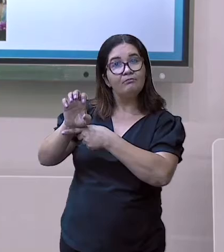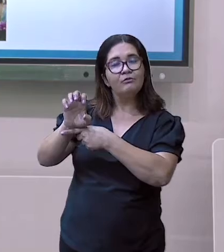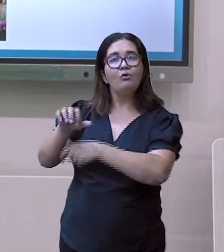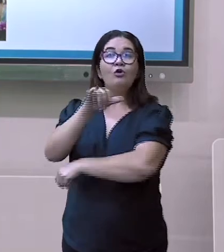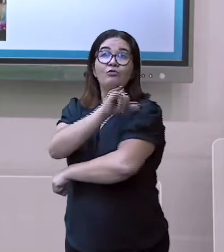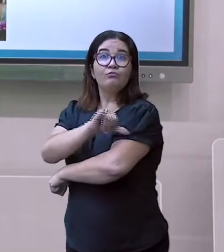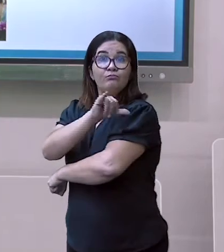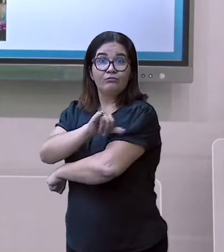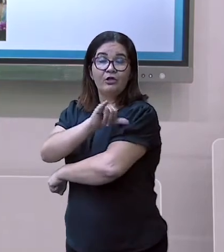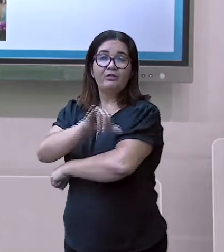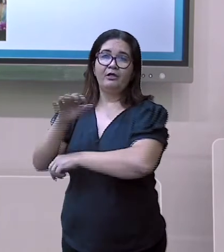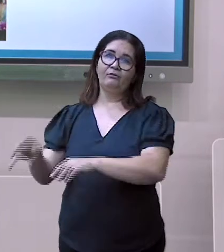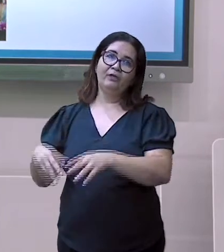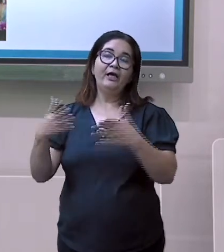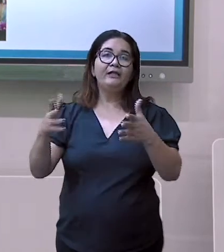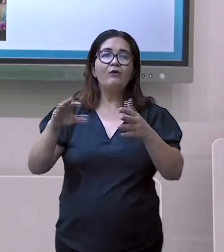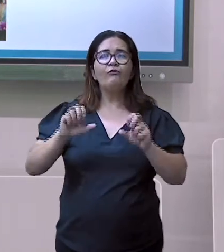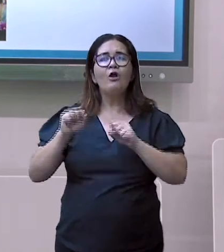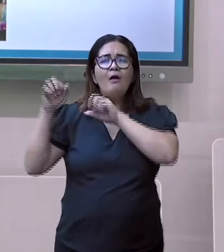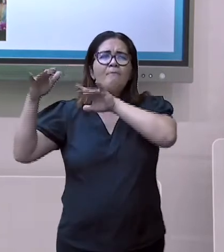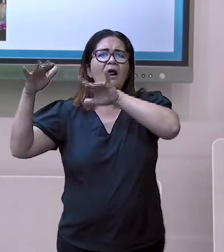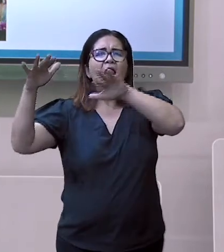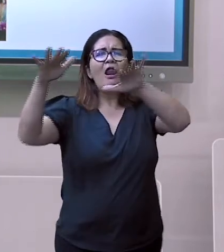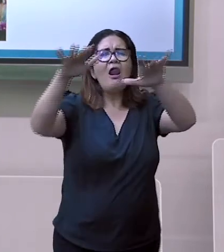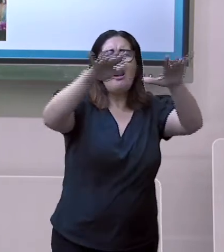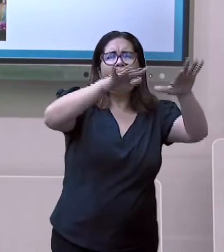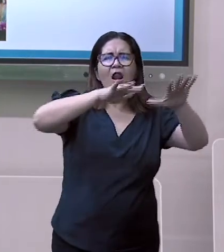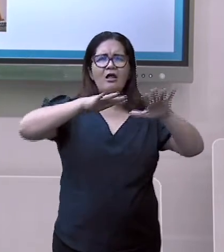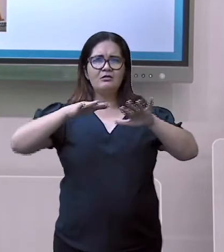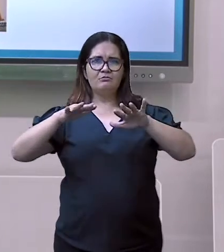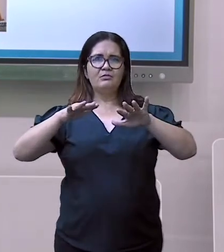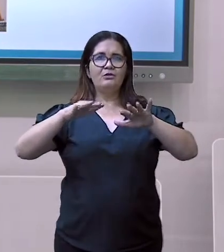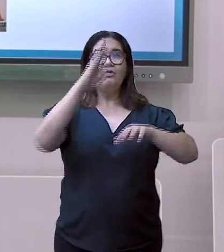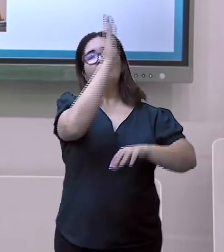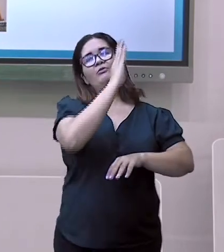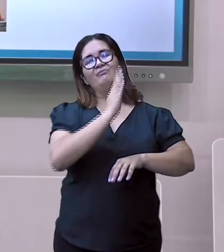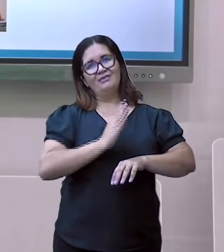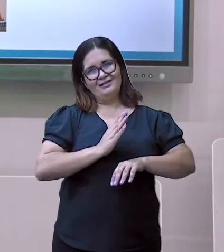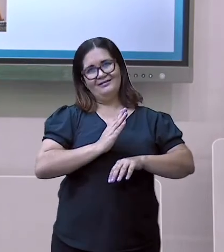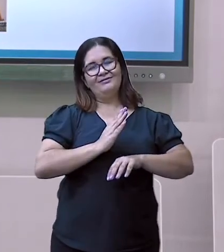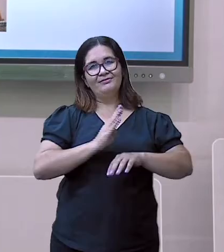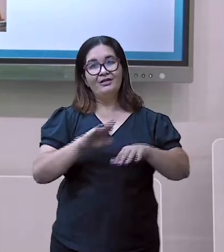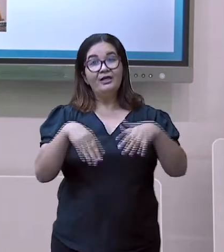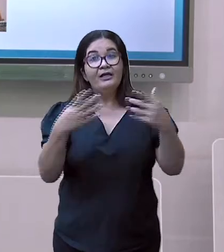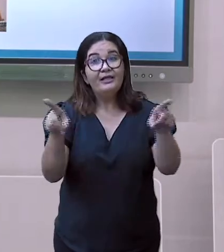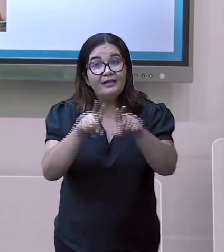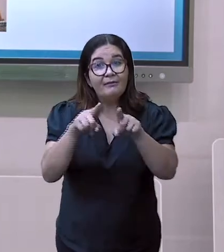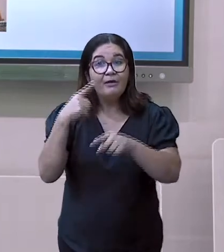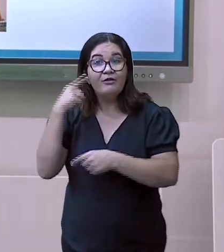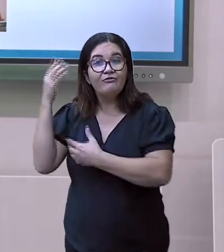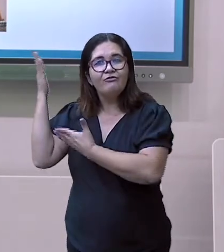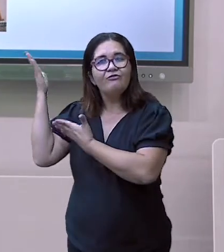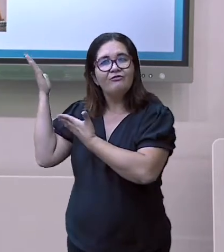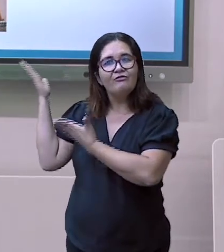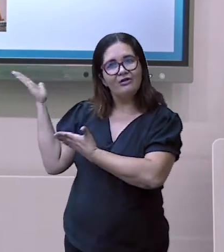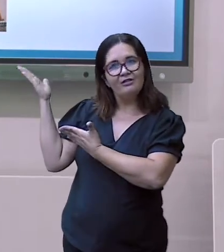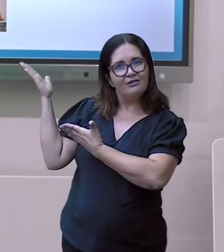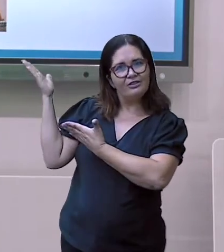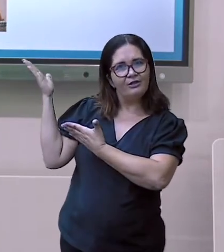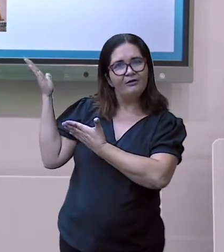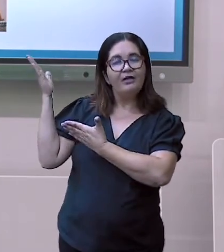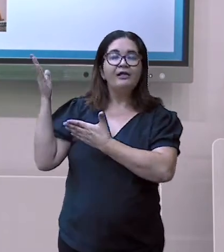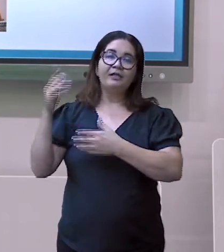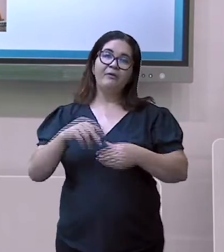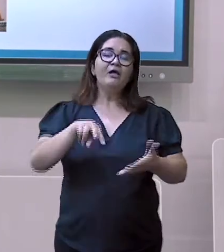da Quaresma. Outra festa popular são os foguetos, que fazem parte